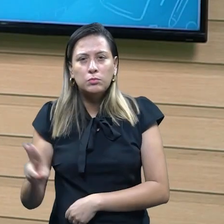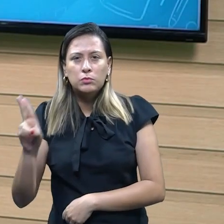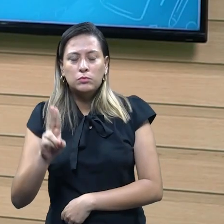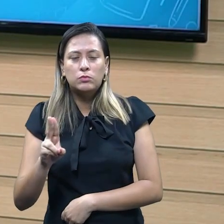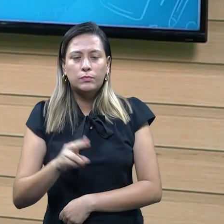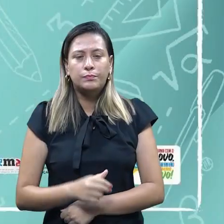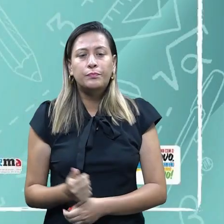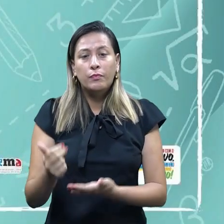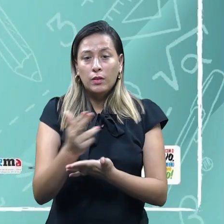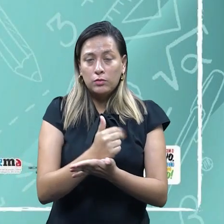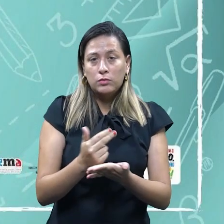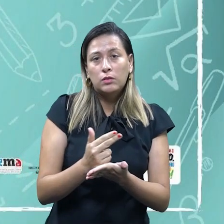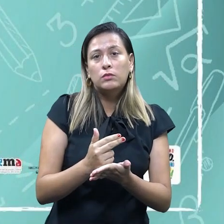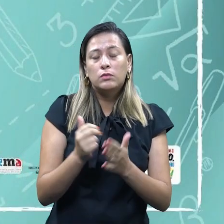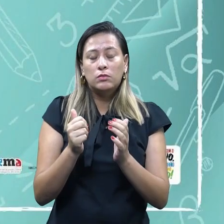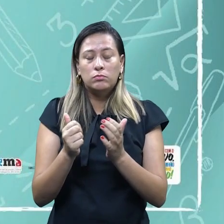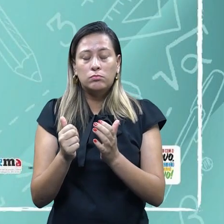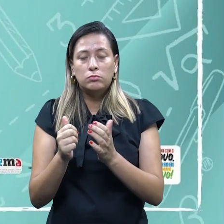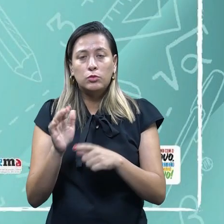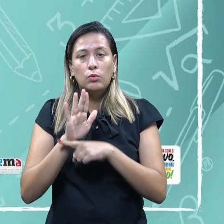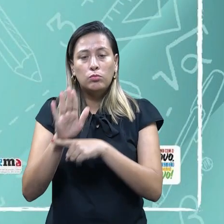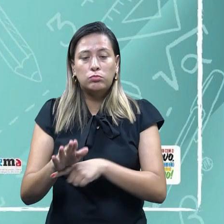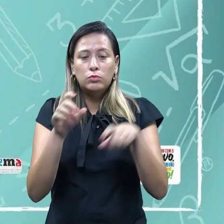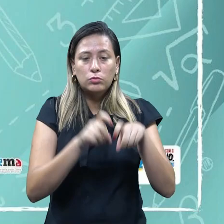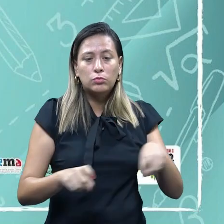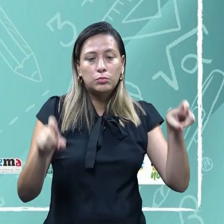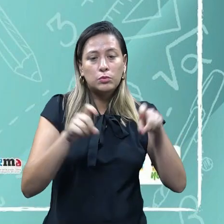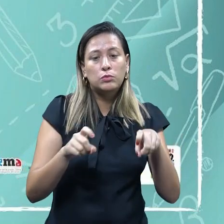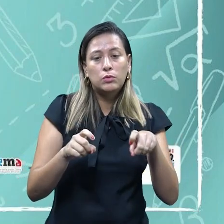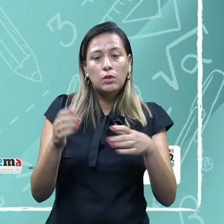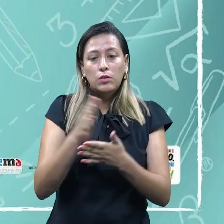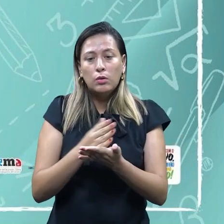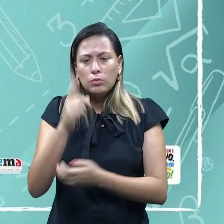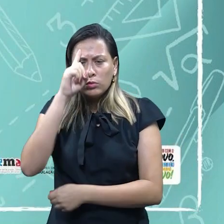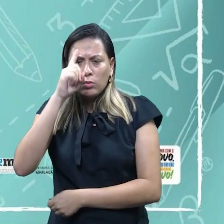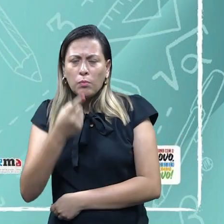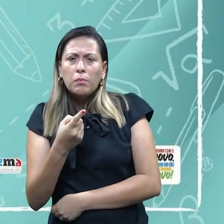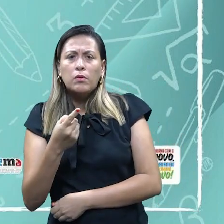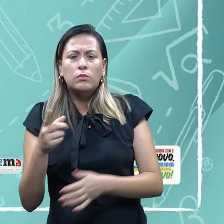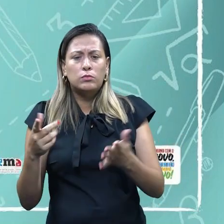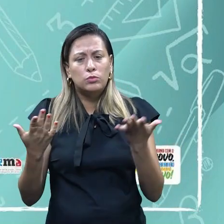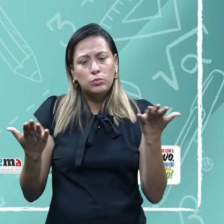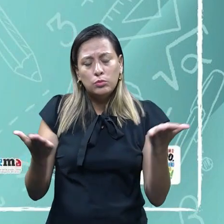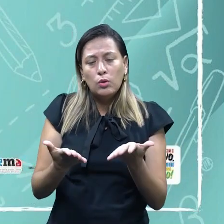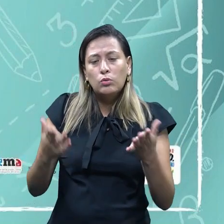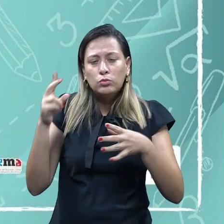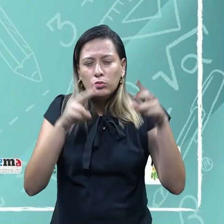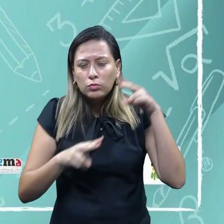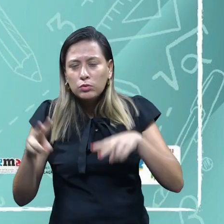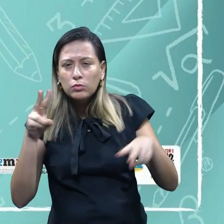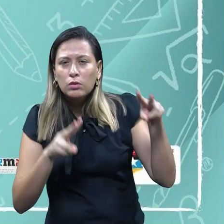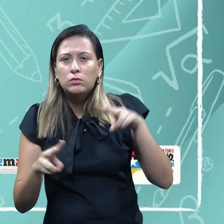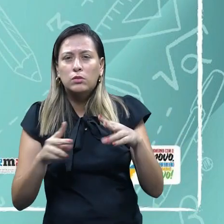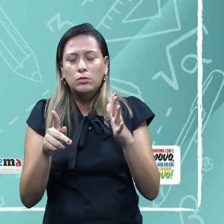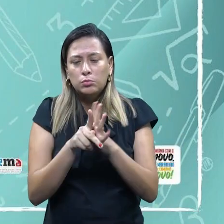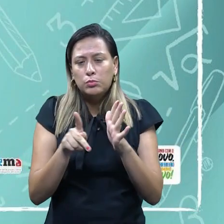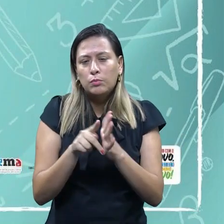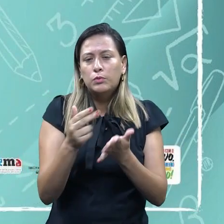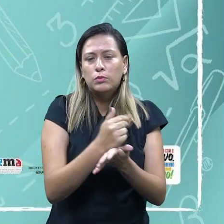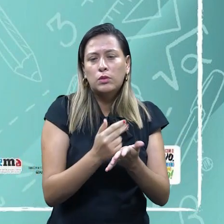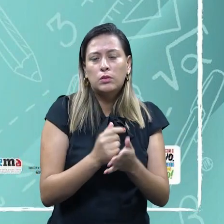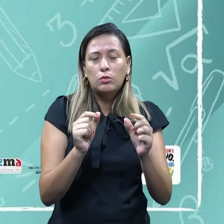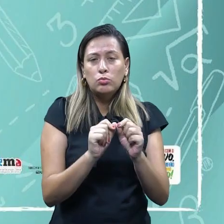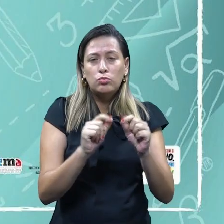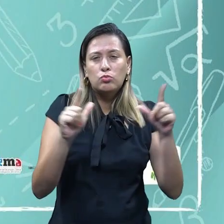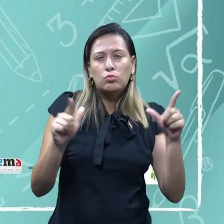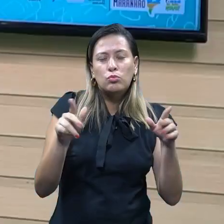por computador e alguns comandos. Comando de visualização. Comando de visualização do desenho, zoom